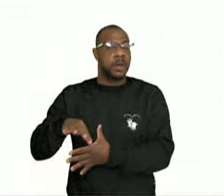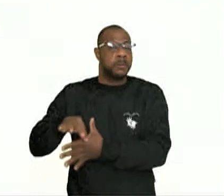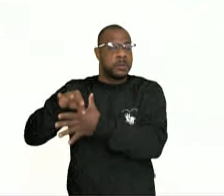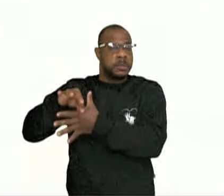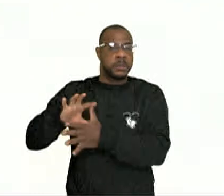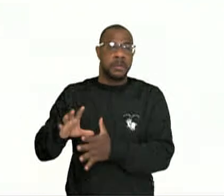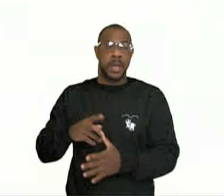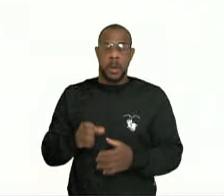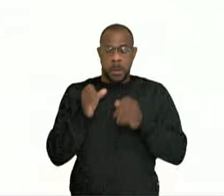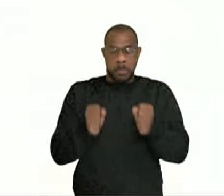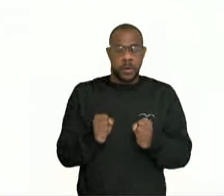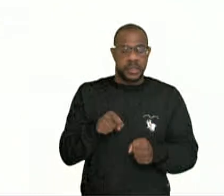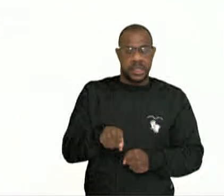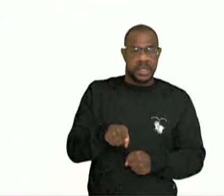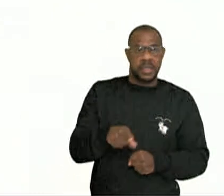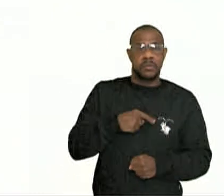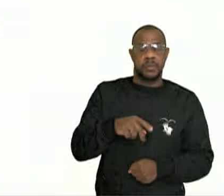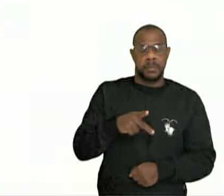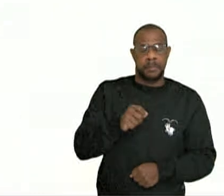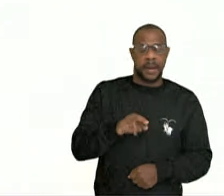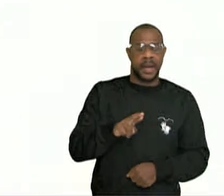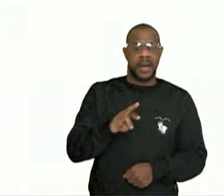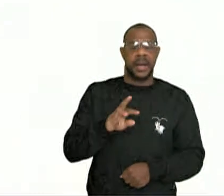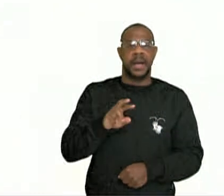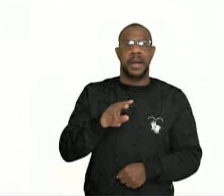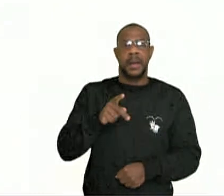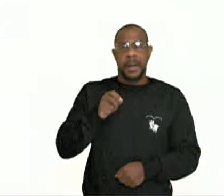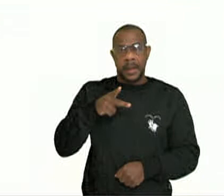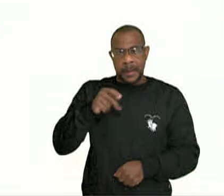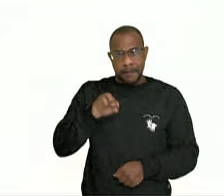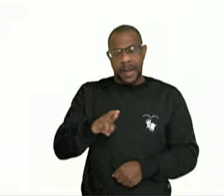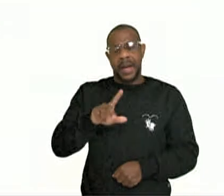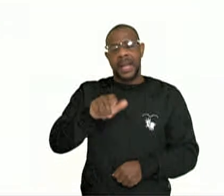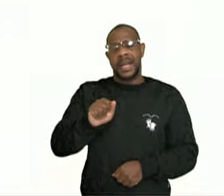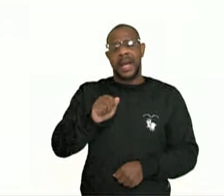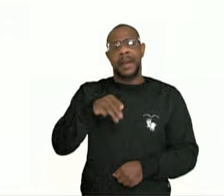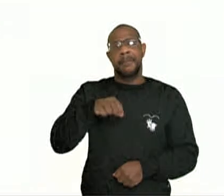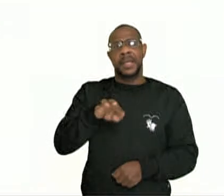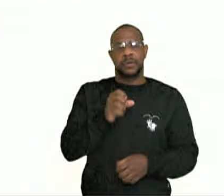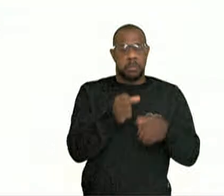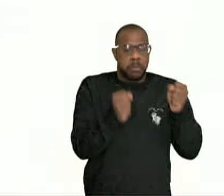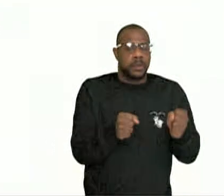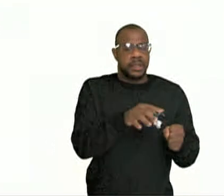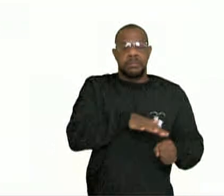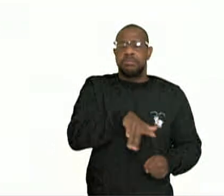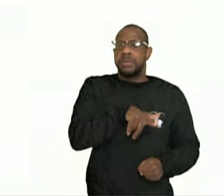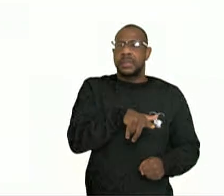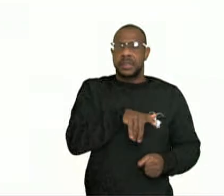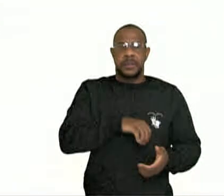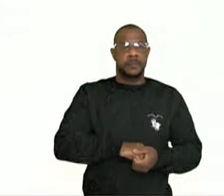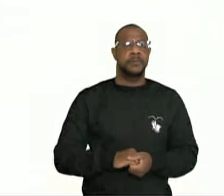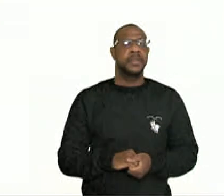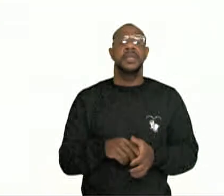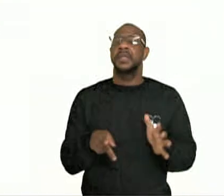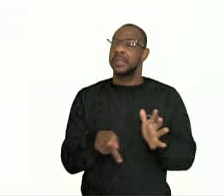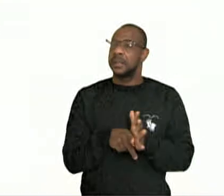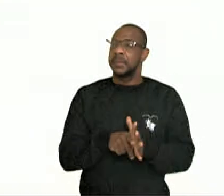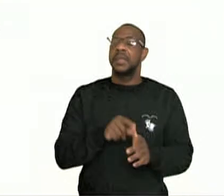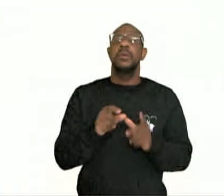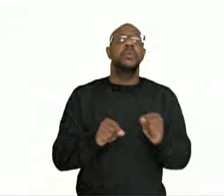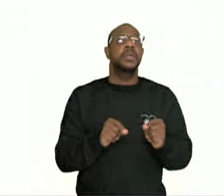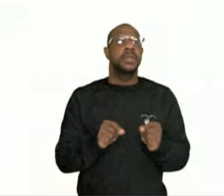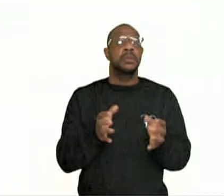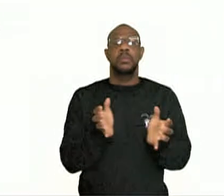mas o poder vai vir do parlamento, para a gente entender aí essa limitação do poder real e uma monarquia